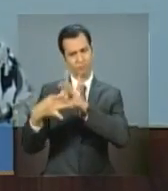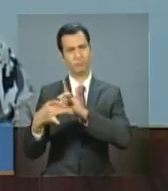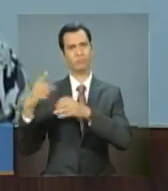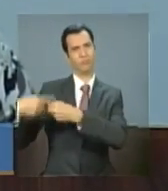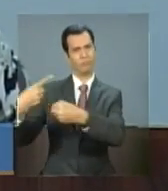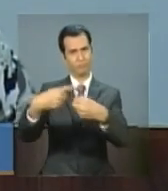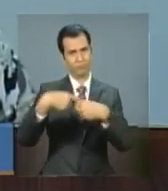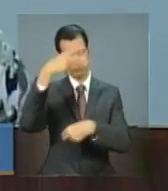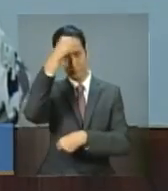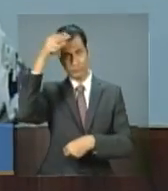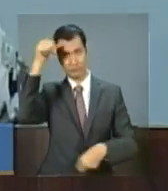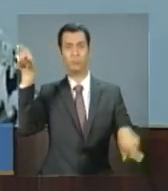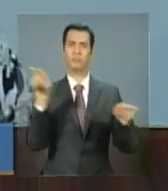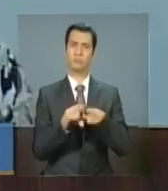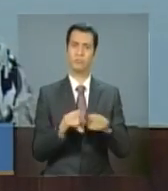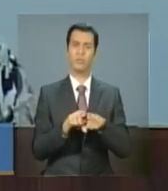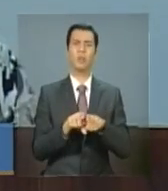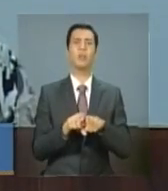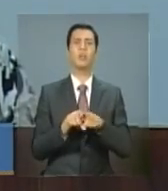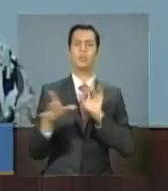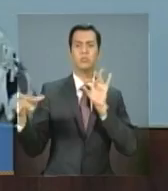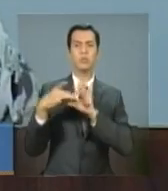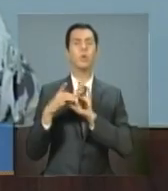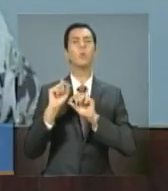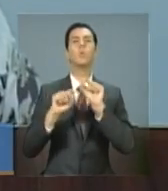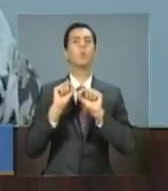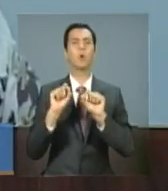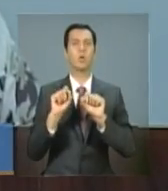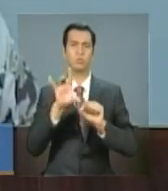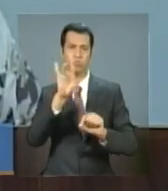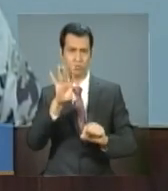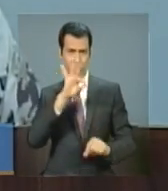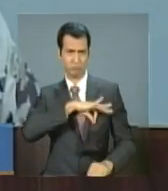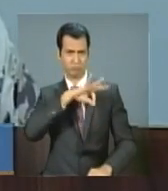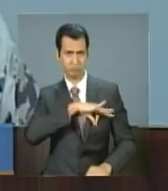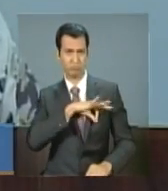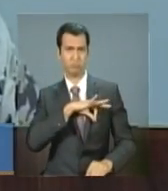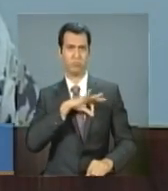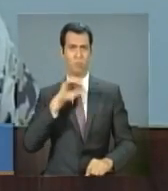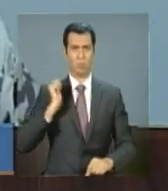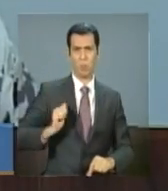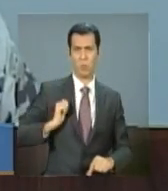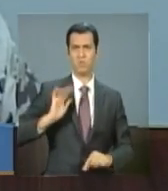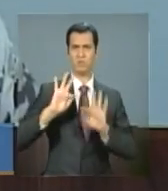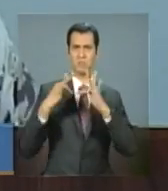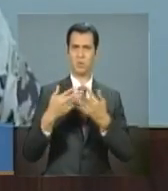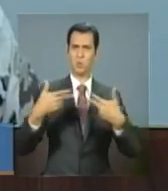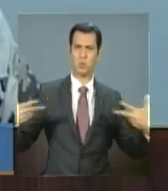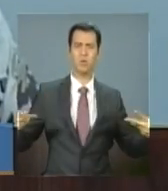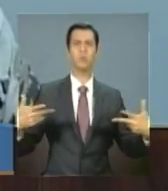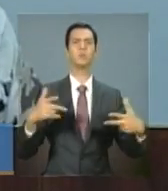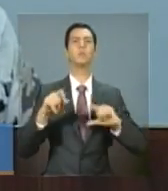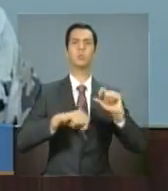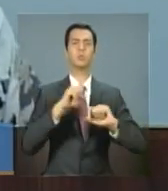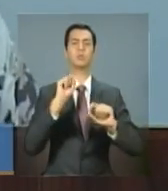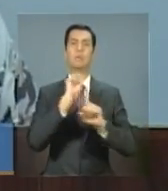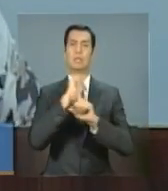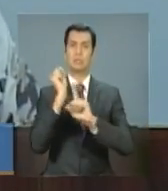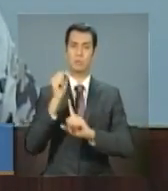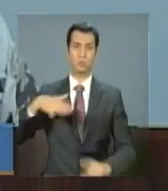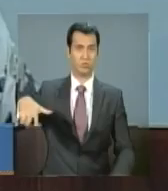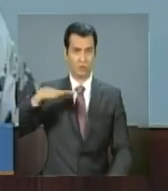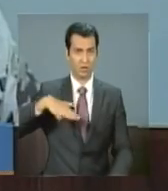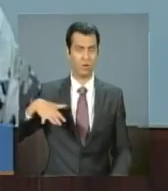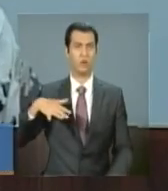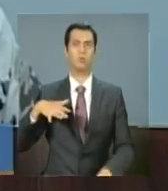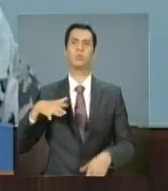somente para os programas de transferência de renda. A ideia é que o Estado leve a esse cidadão assistência social, leve a esse